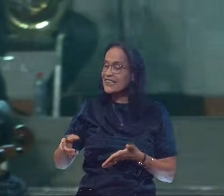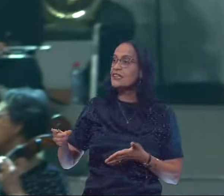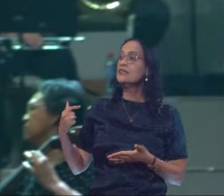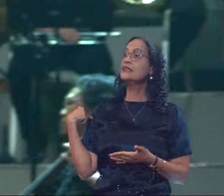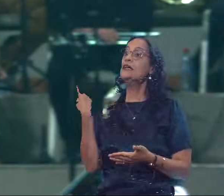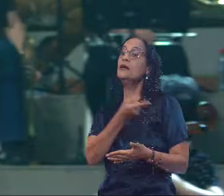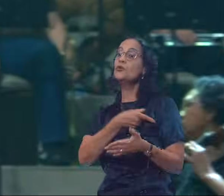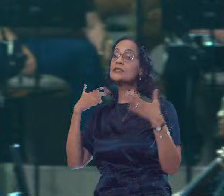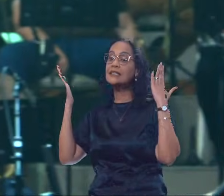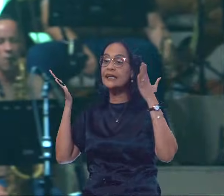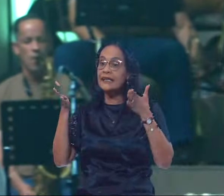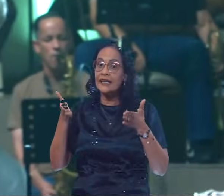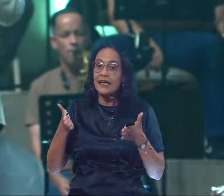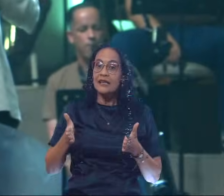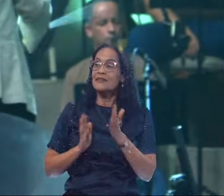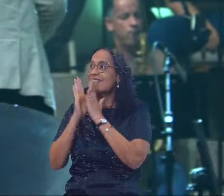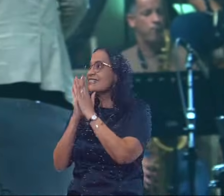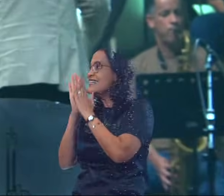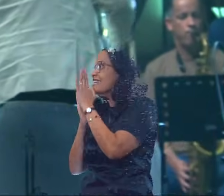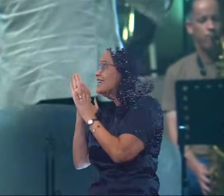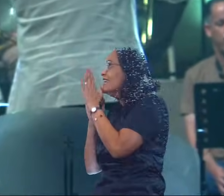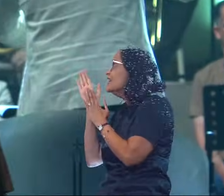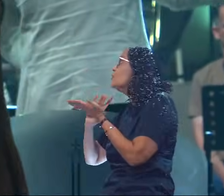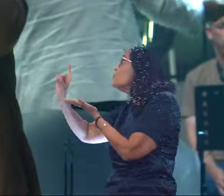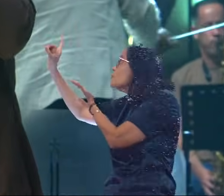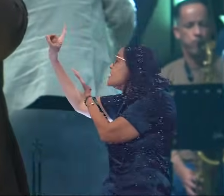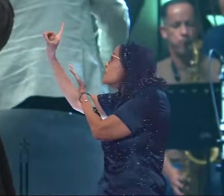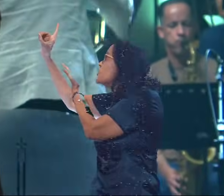Nós estamos aqui.